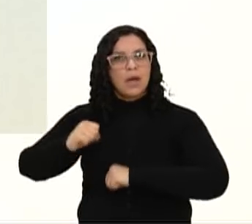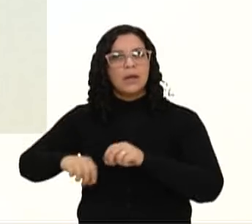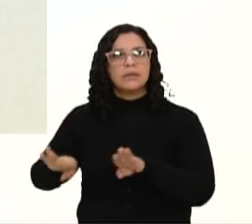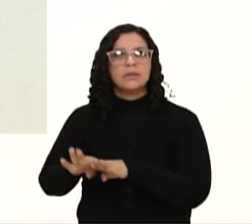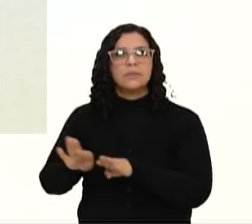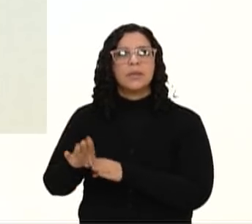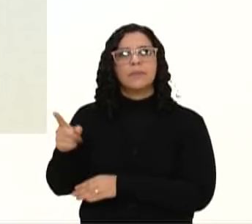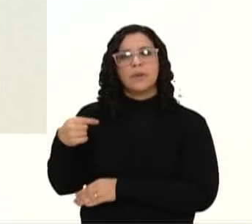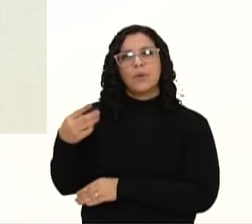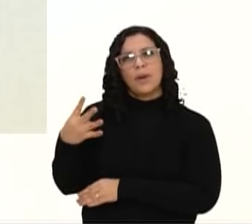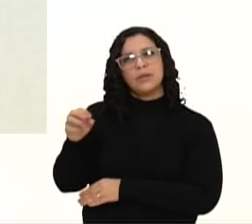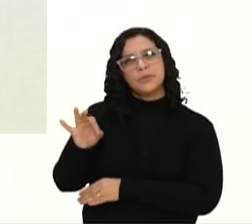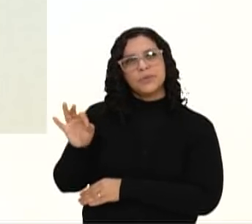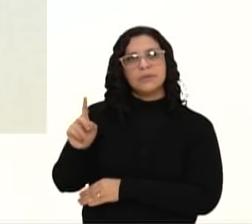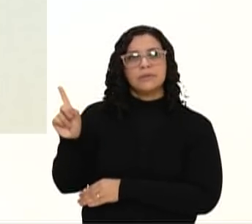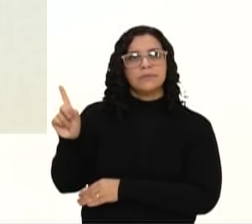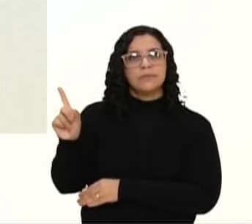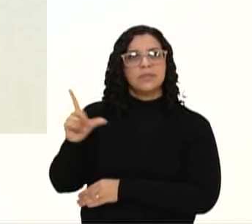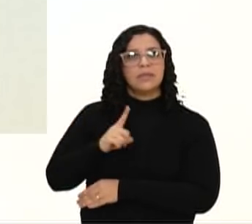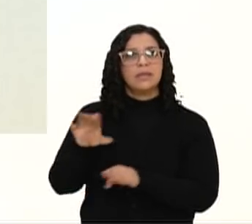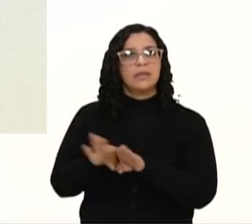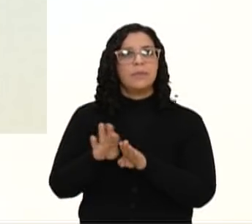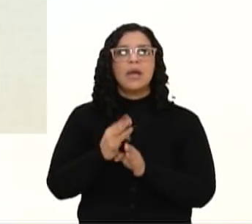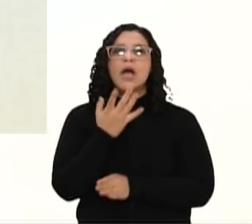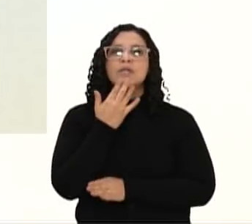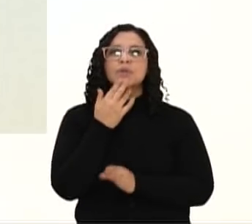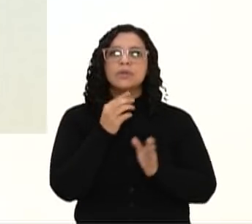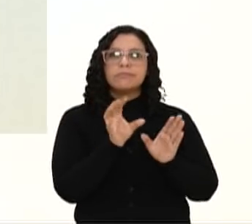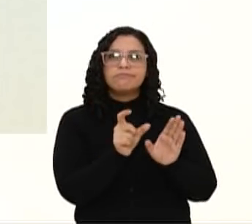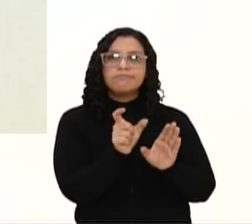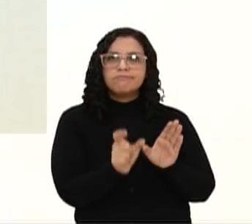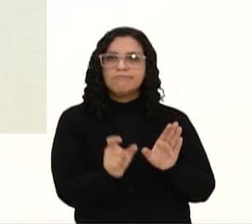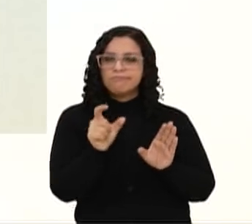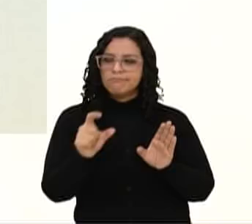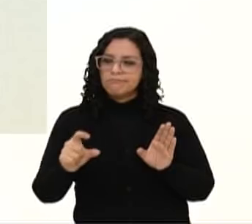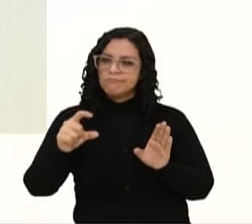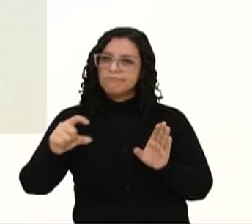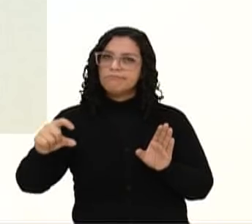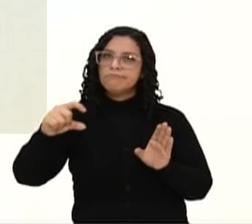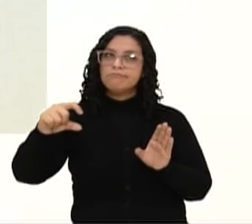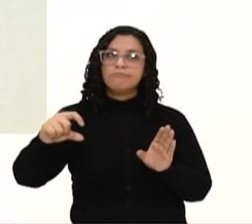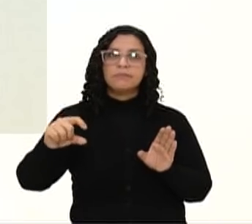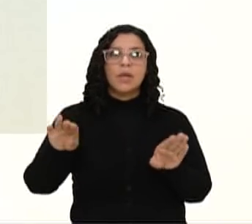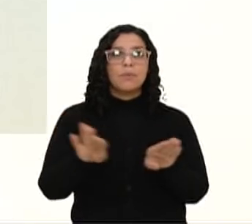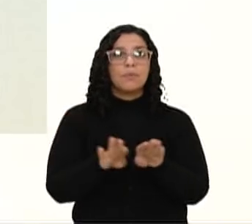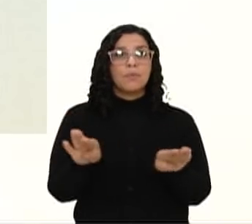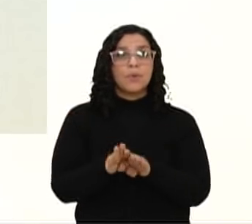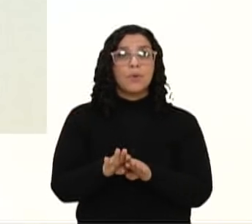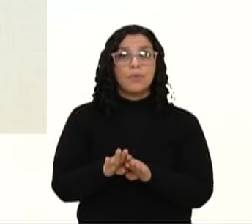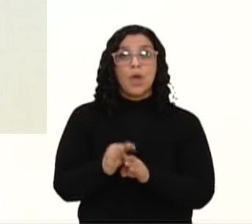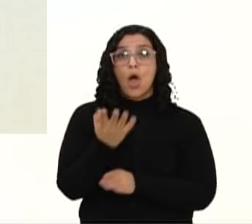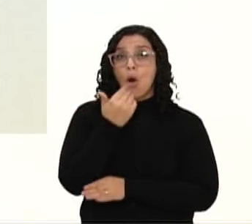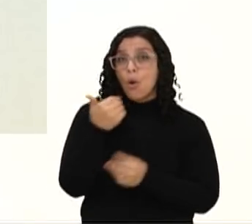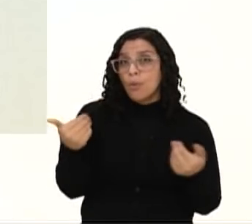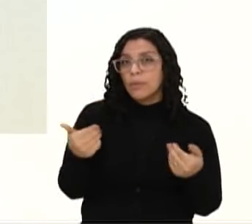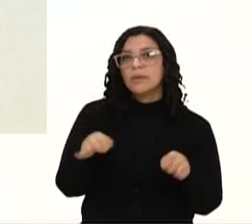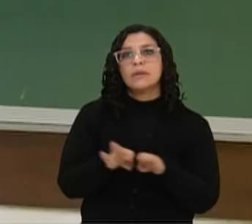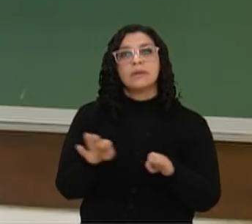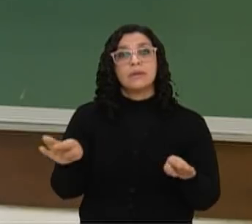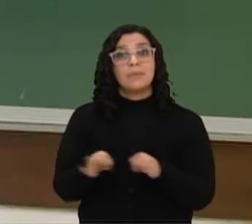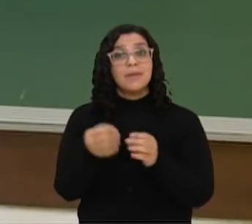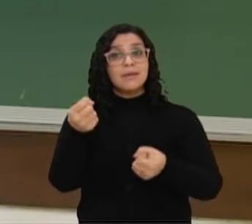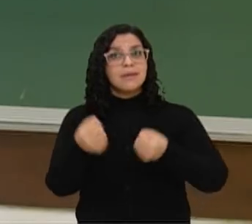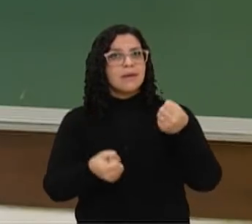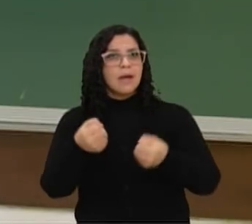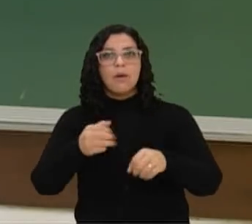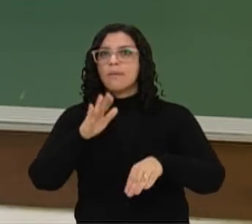equipamentos em torno de 4%. Então, as cores vão indicar para nós ali que a de alimentos e de veículos, conforme a gente tinha visto nos dados